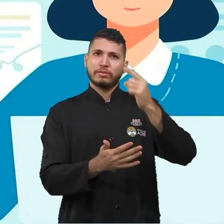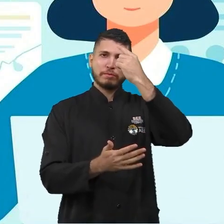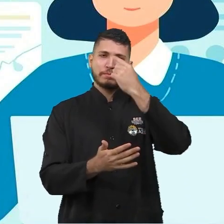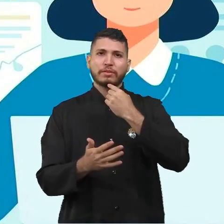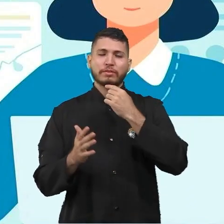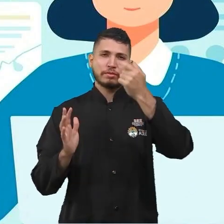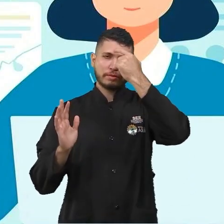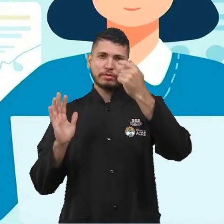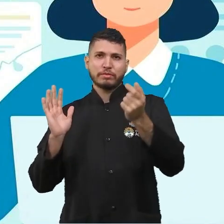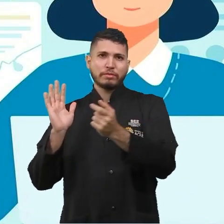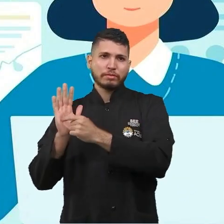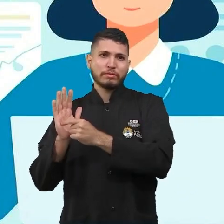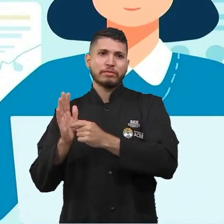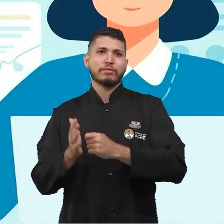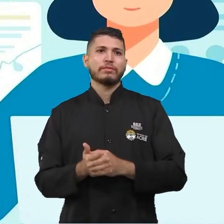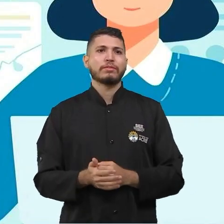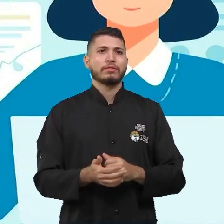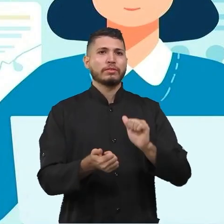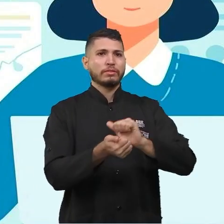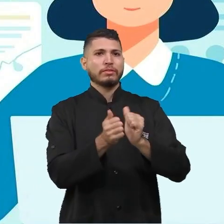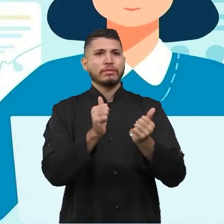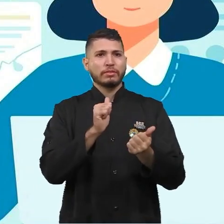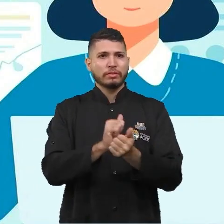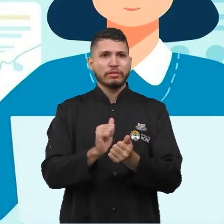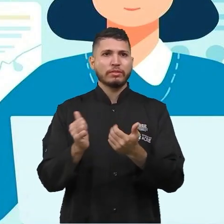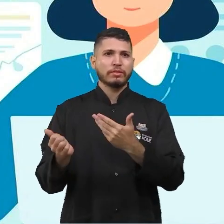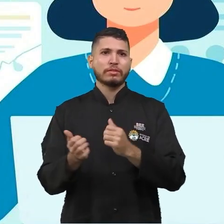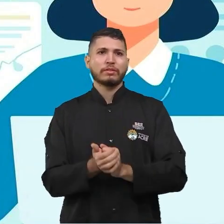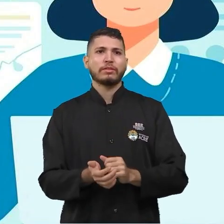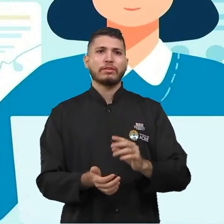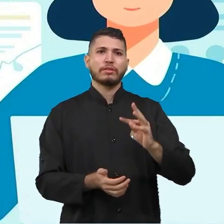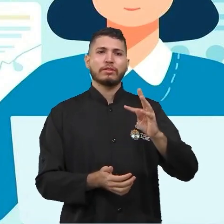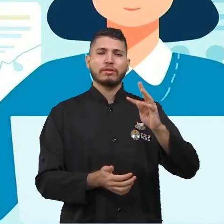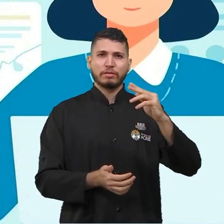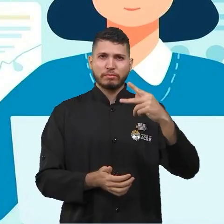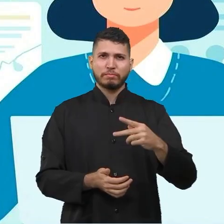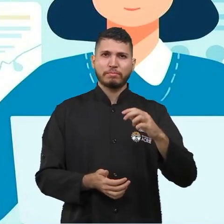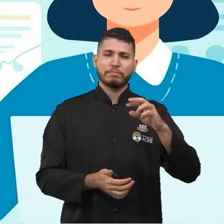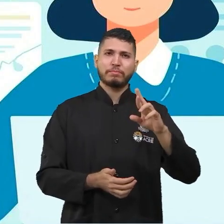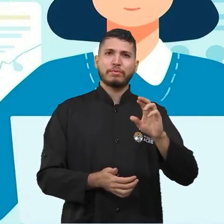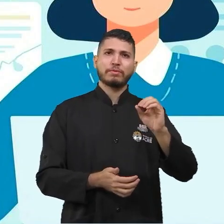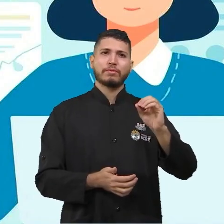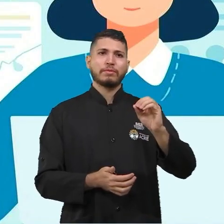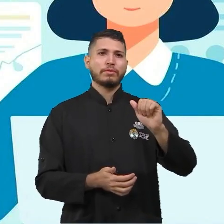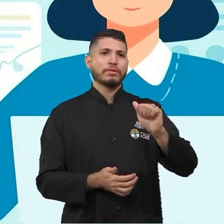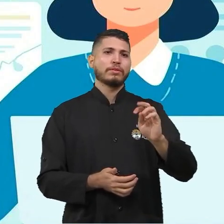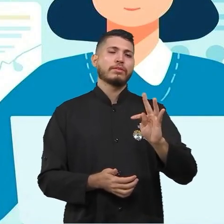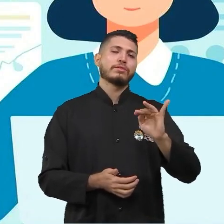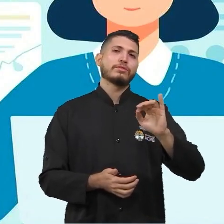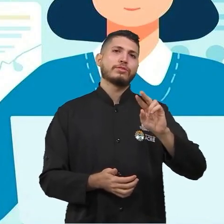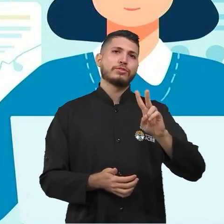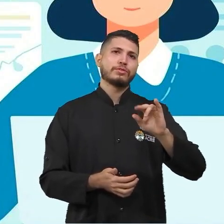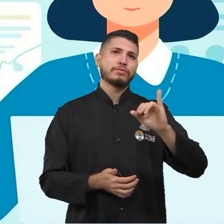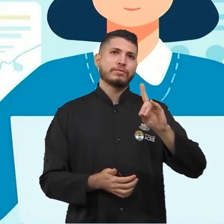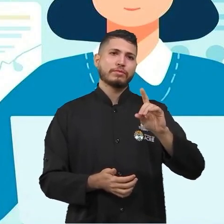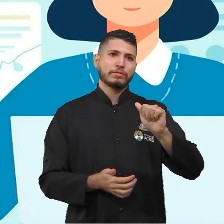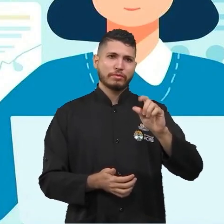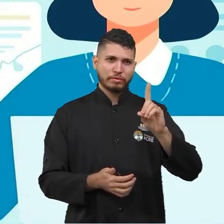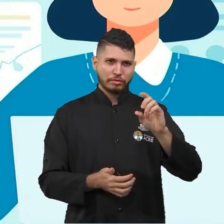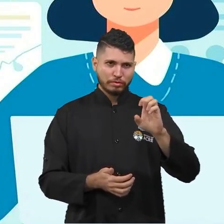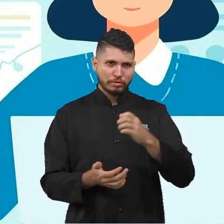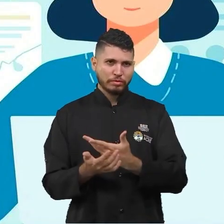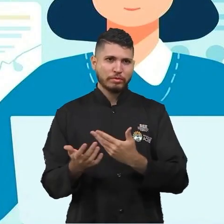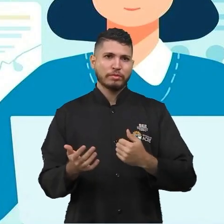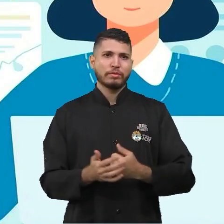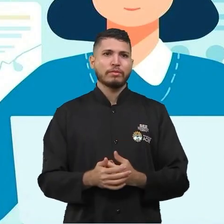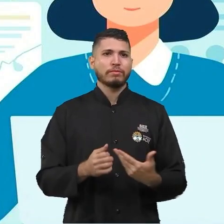a adaptação e a proatividade são as chaves para navegar e liderar as transformações no